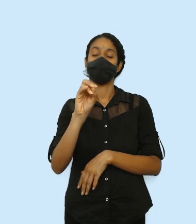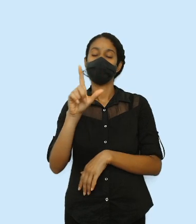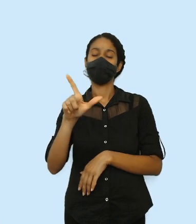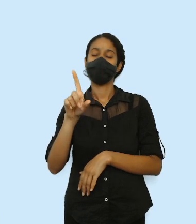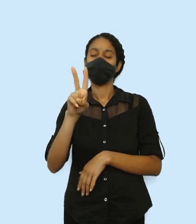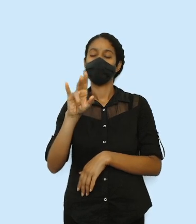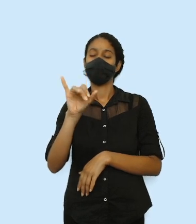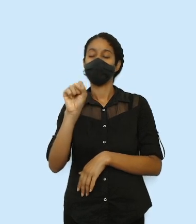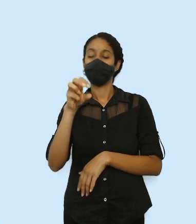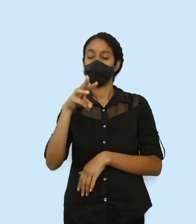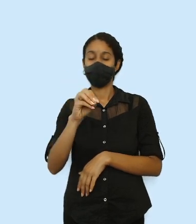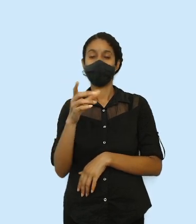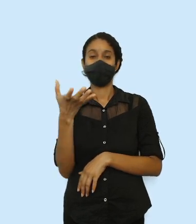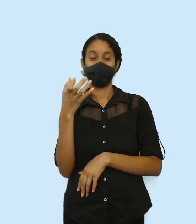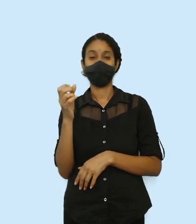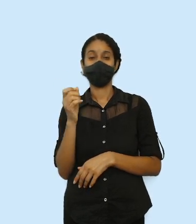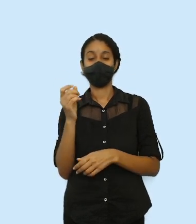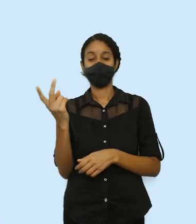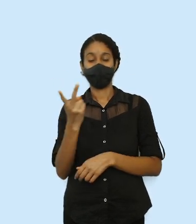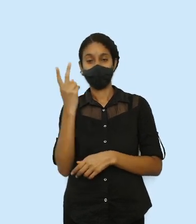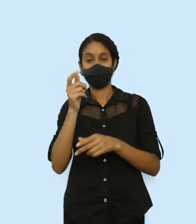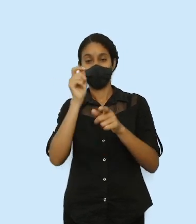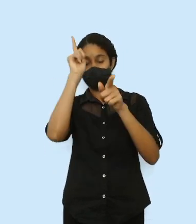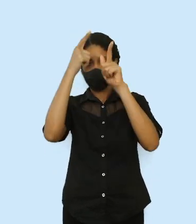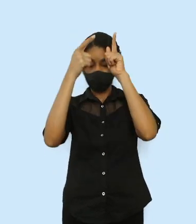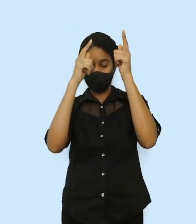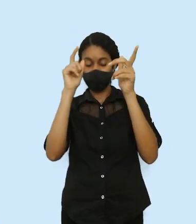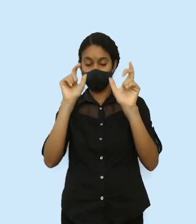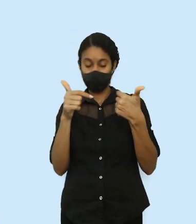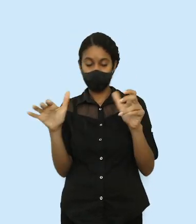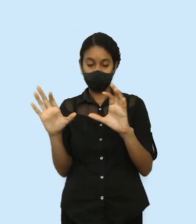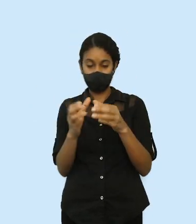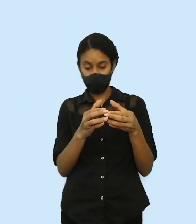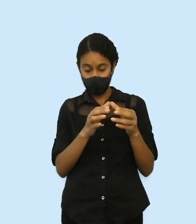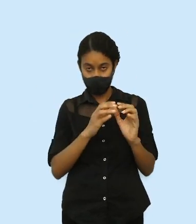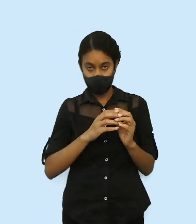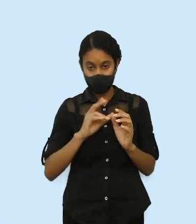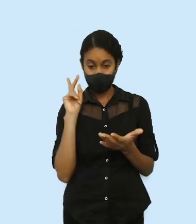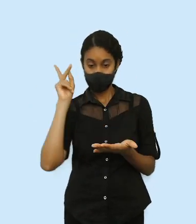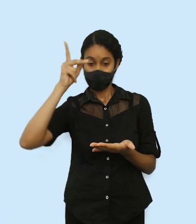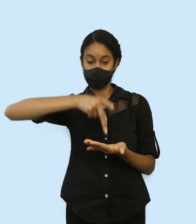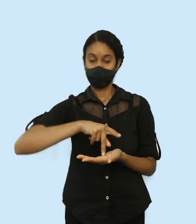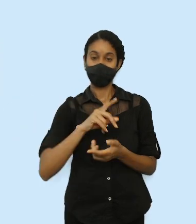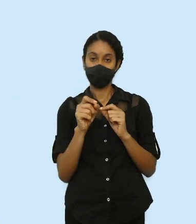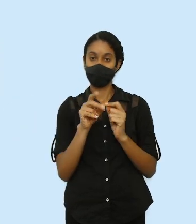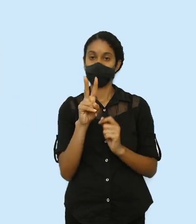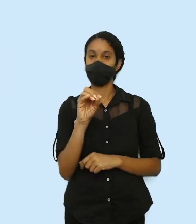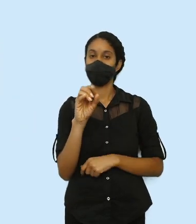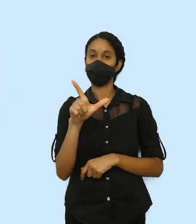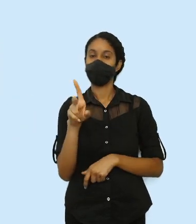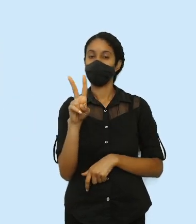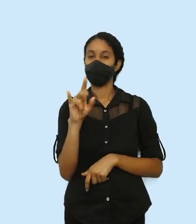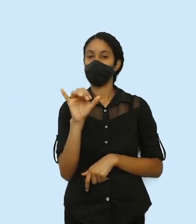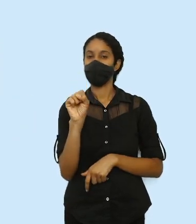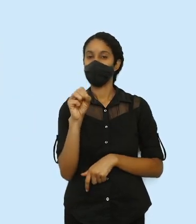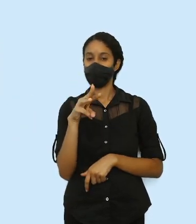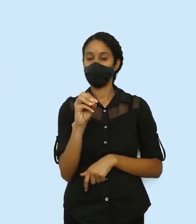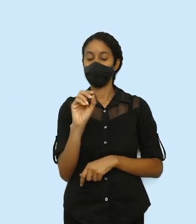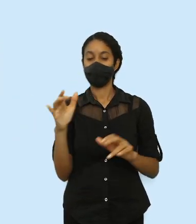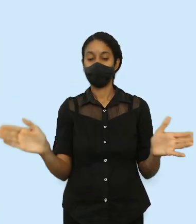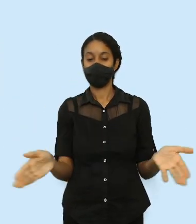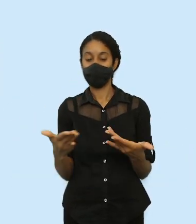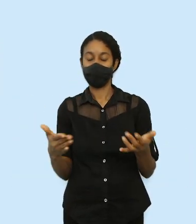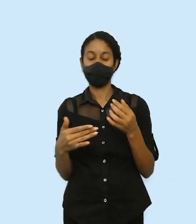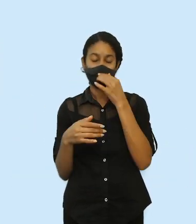queira valorizar a criatividade e o trabalho coletivo, na verdade, o que o volvismo quer é motivar